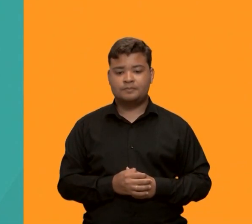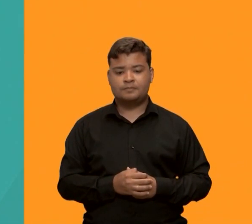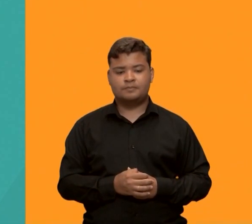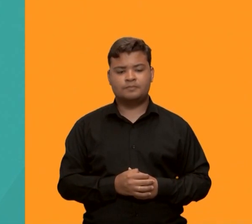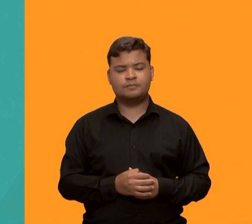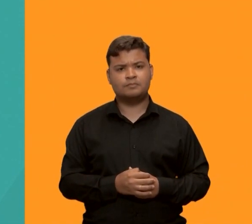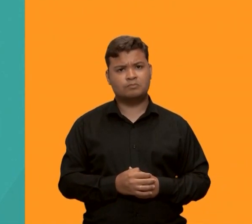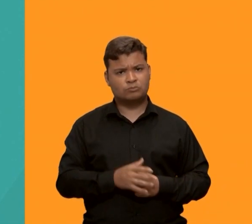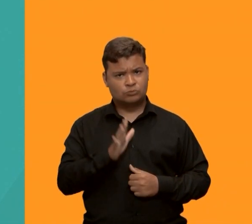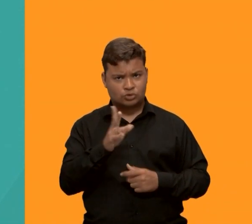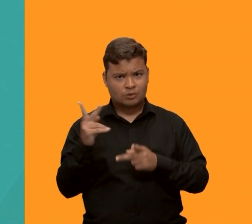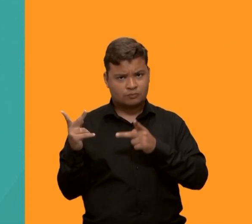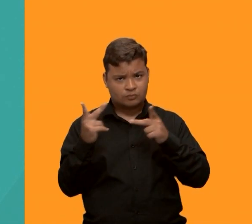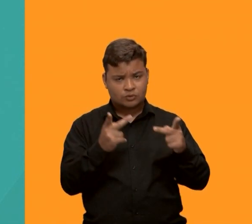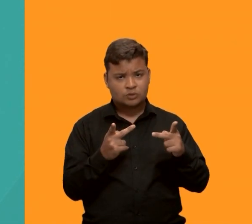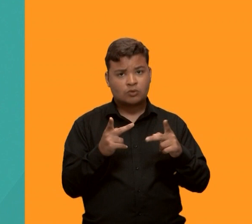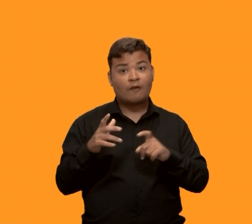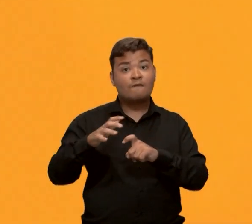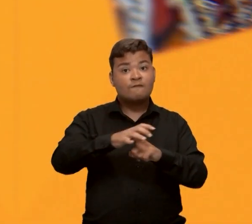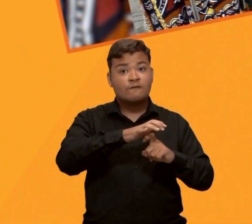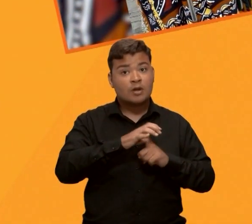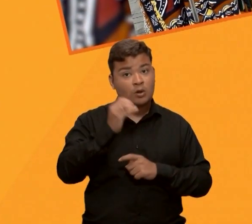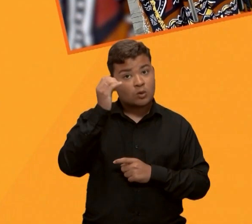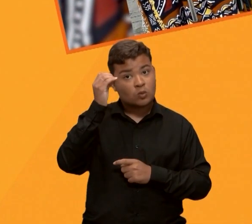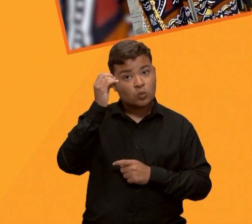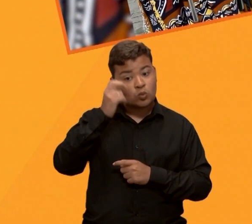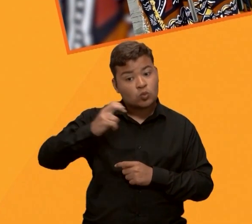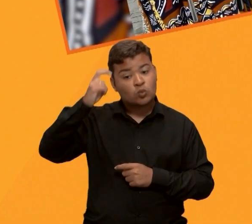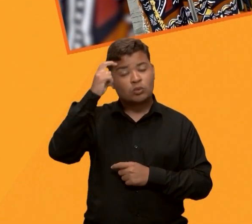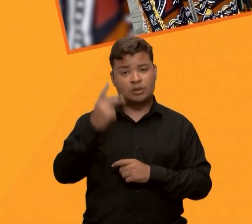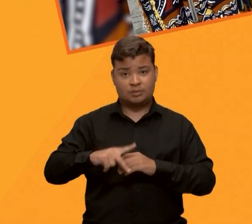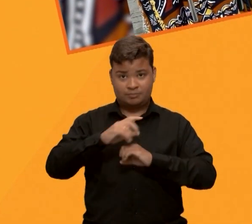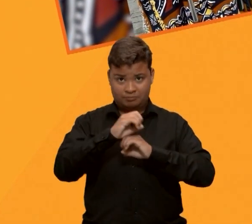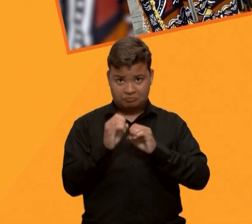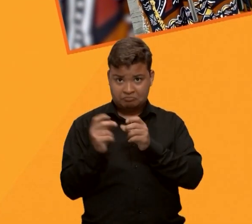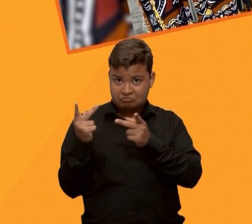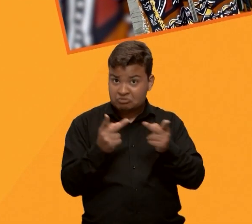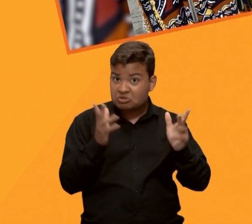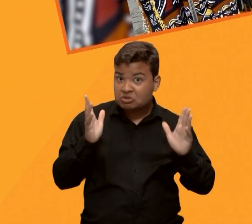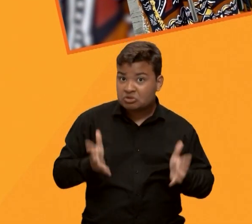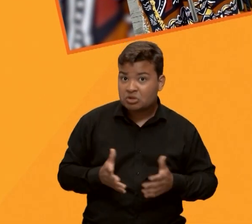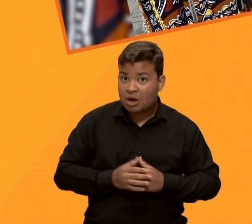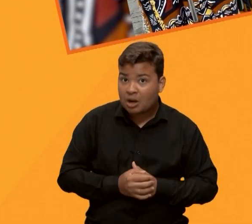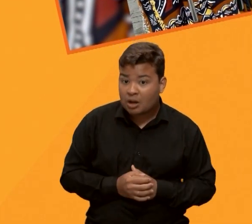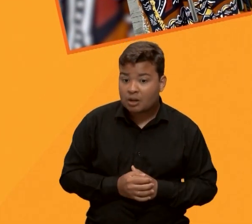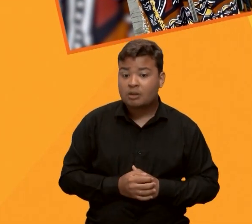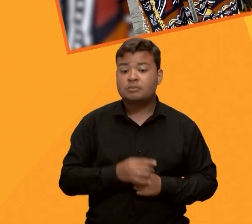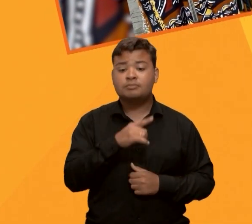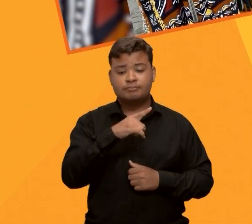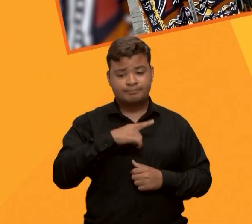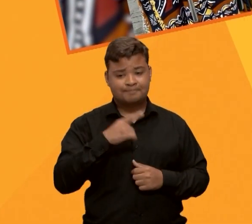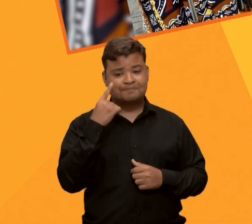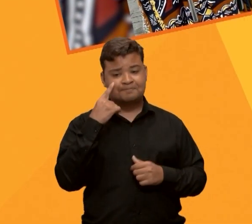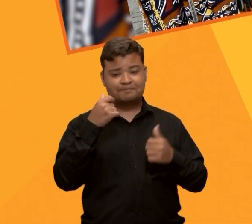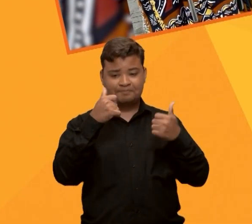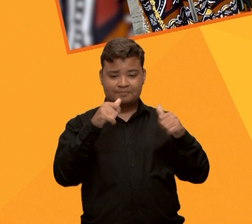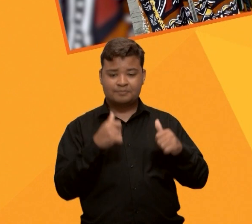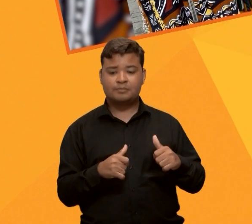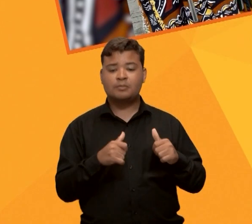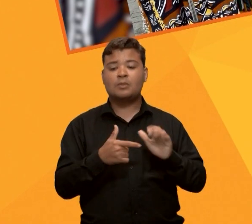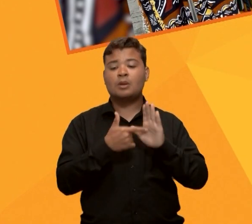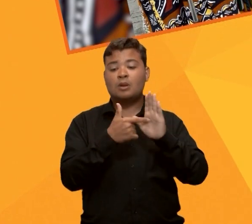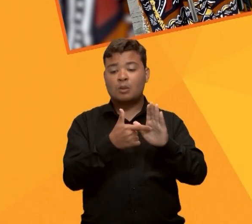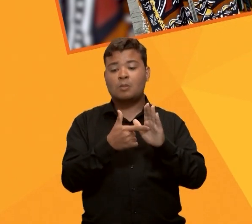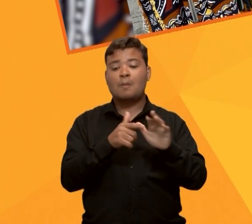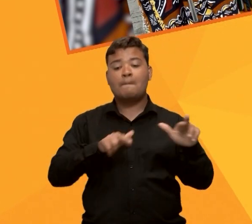Você já visitou a Feira Cultural UFG? A Feira Cultural UFG, exposição multicultural de mulheres negras, é uma proposta